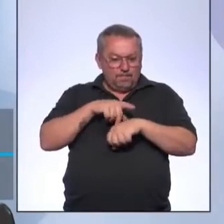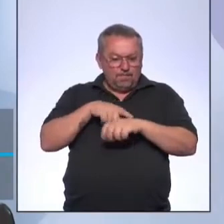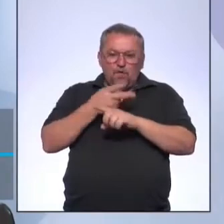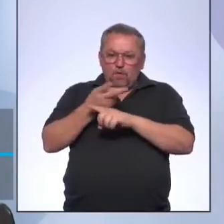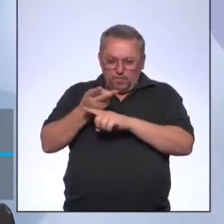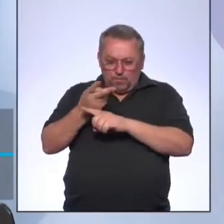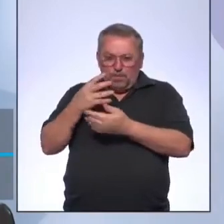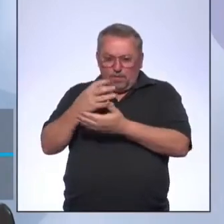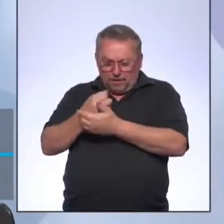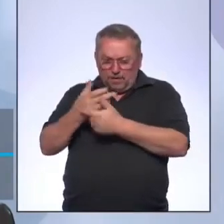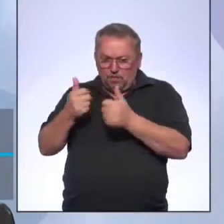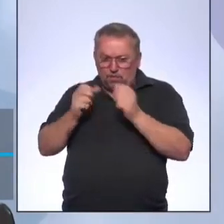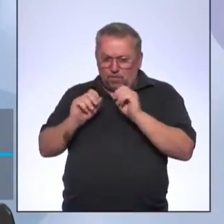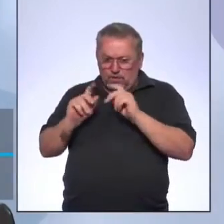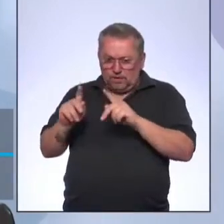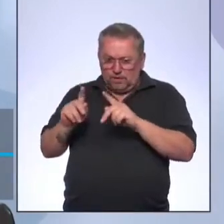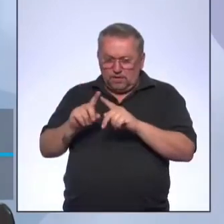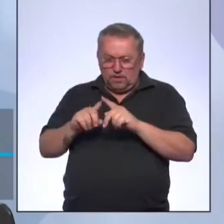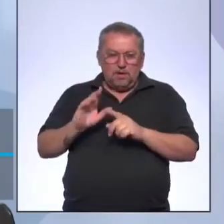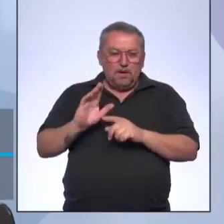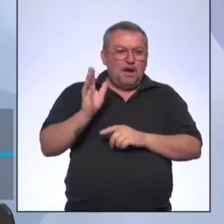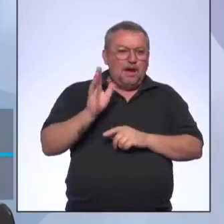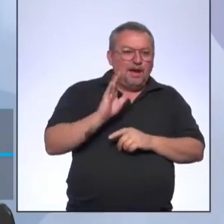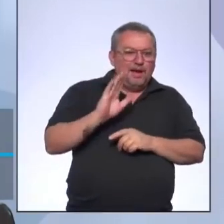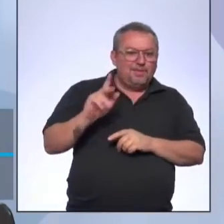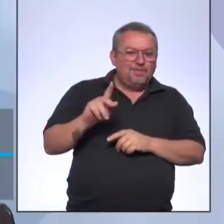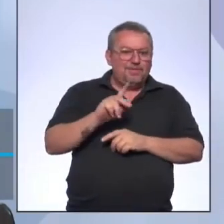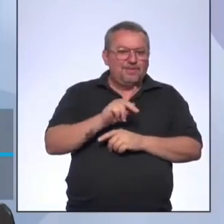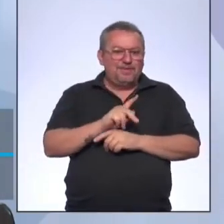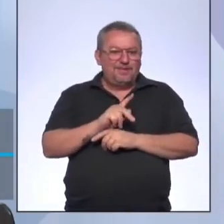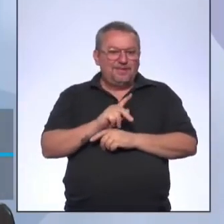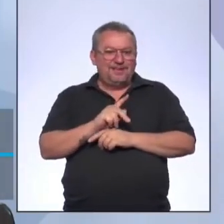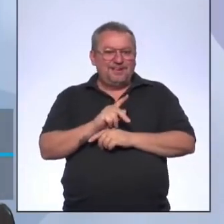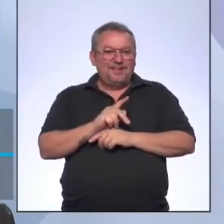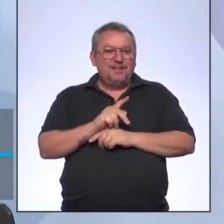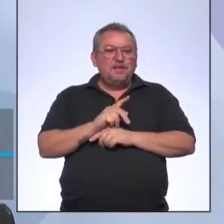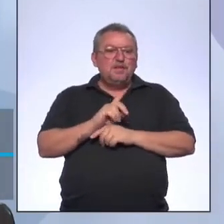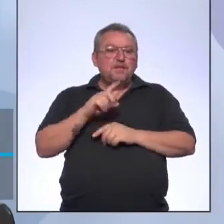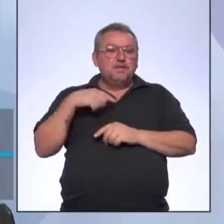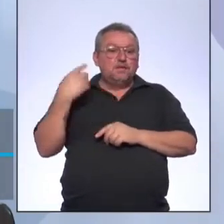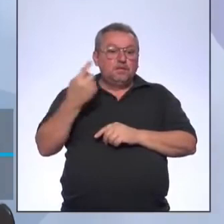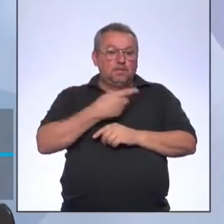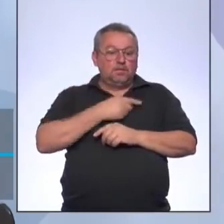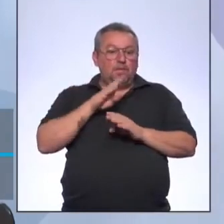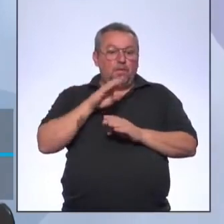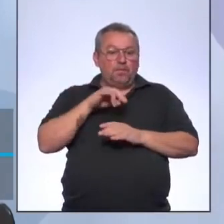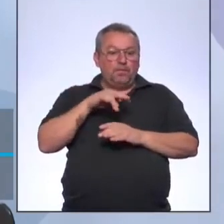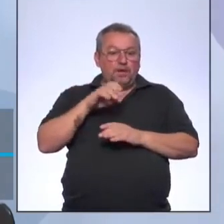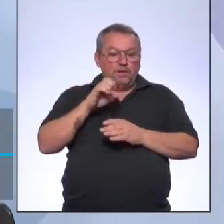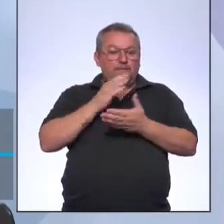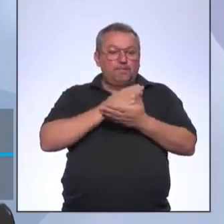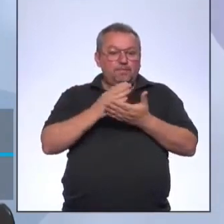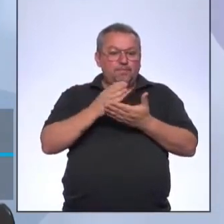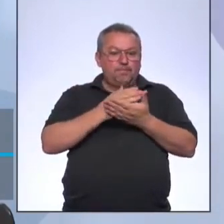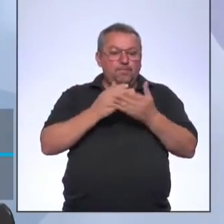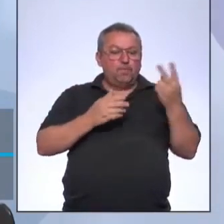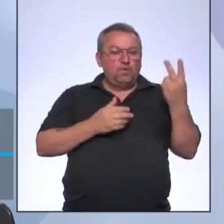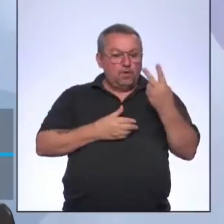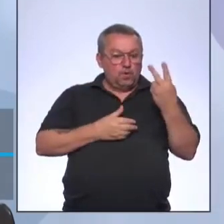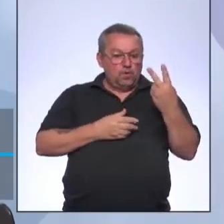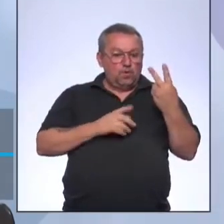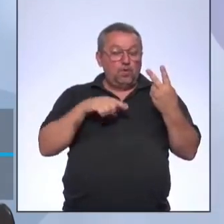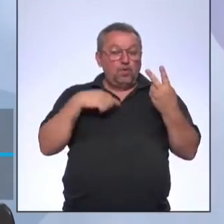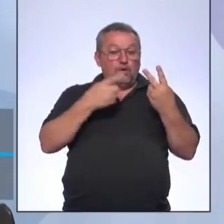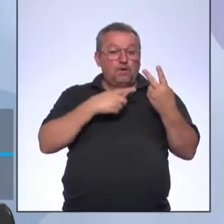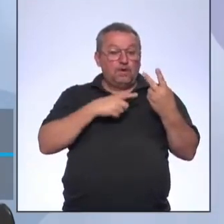sua apostila, ok? Hi, teachers. Bom dia, professores. O nosso bimestre está começando, o segundo. Nós